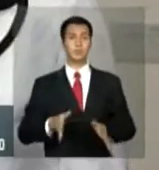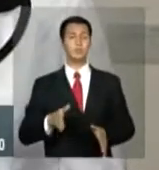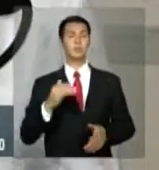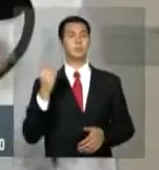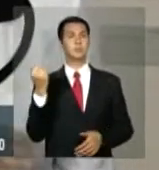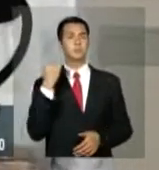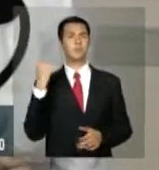consistente combinar